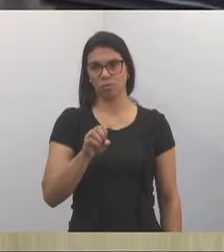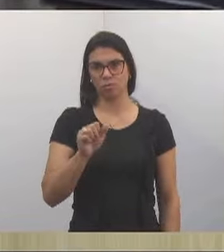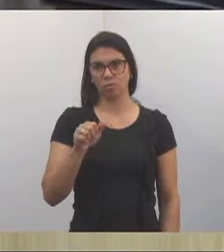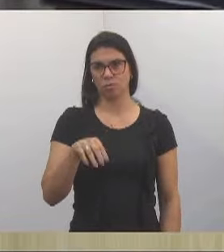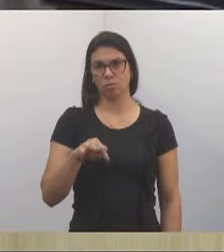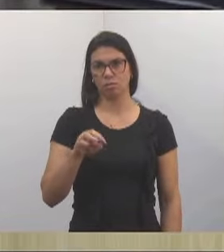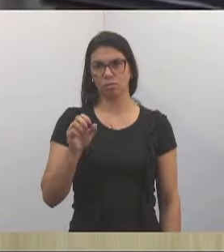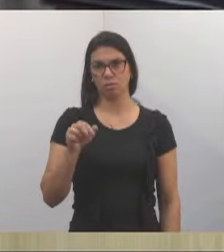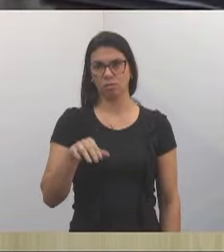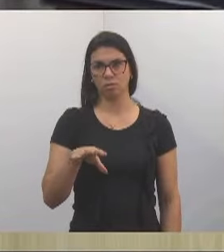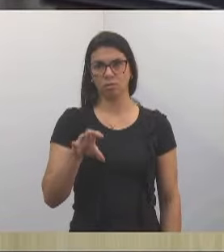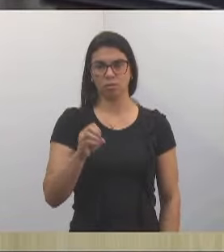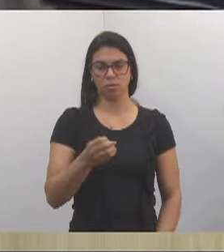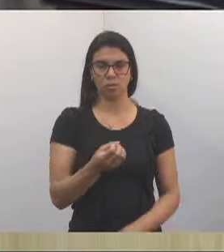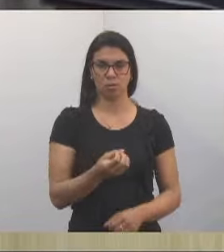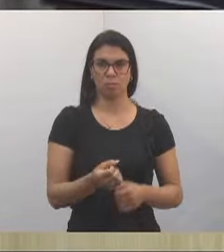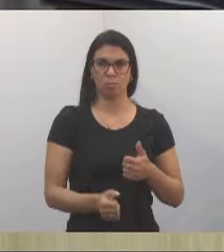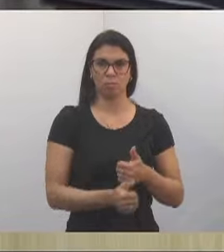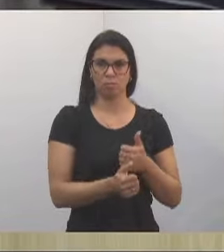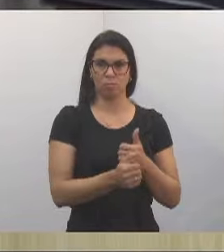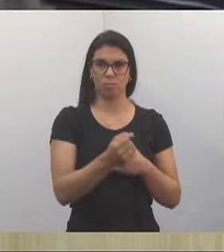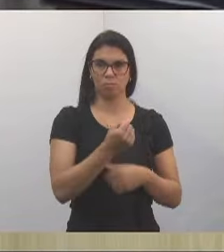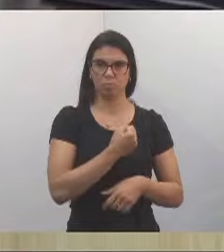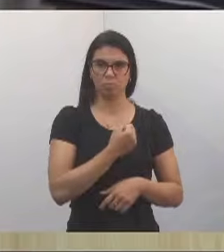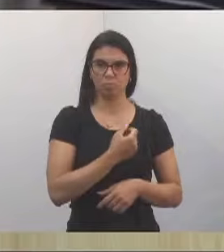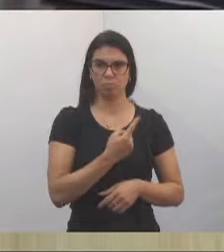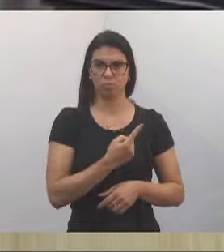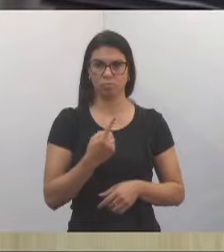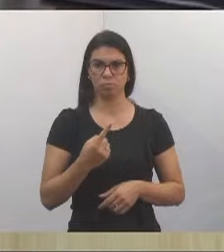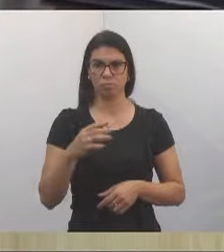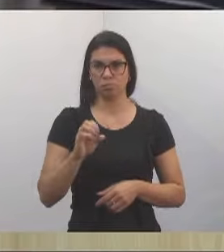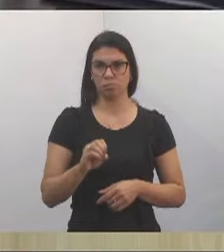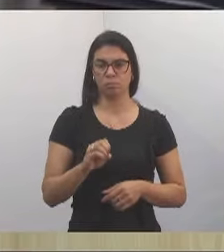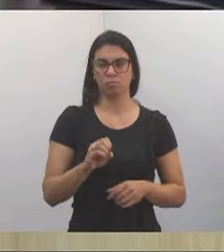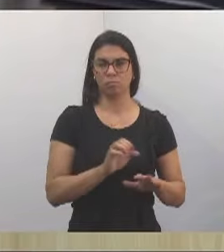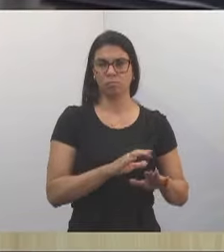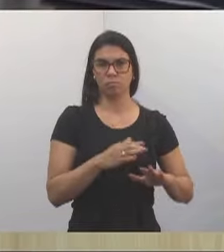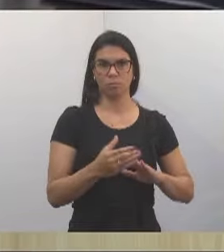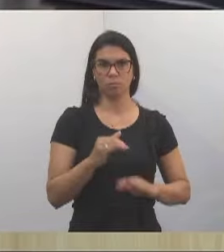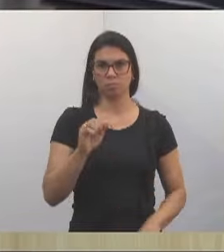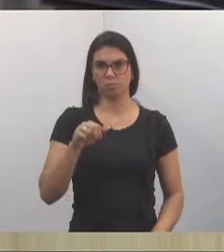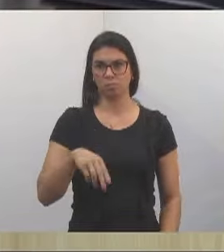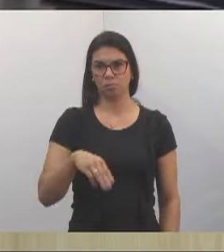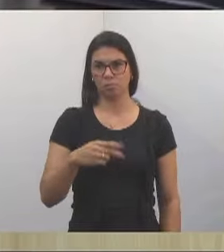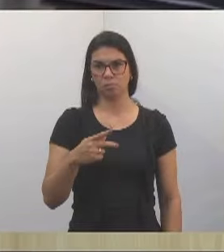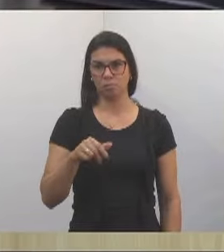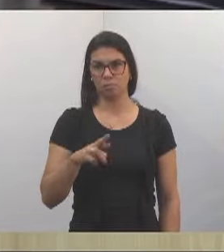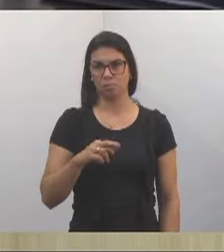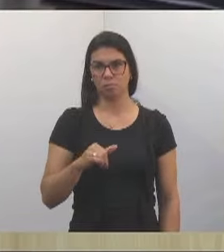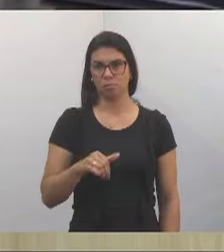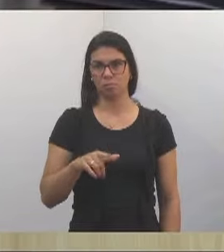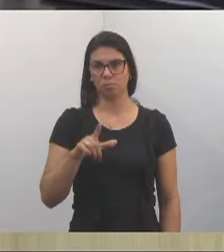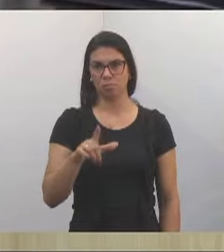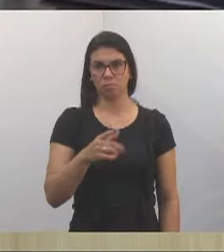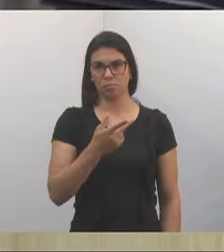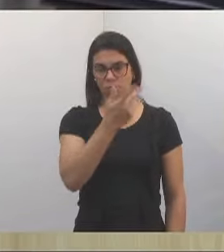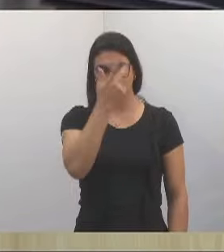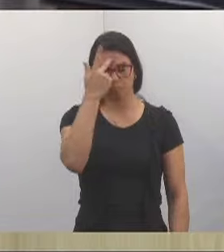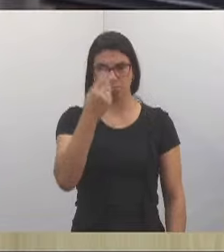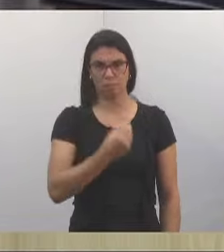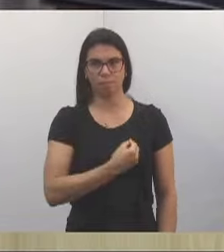em frente ao número 110 do Parque Imperial, neste município. Moradores de requerido de chuva e